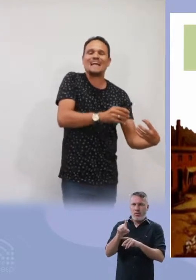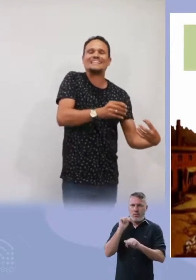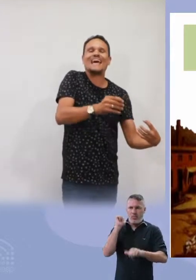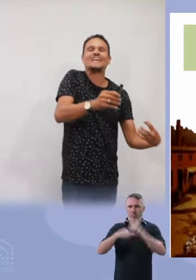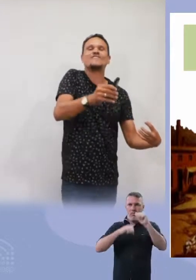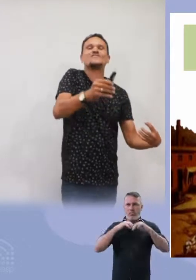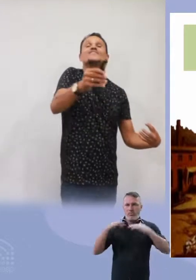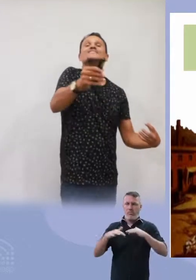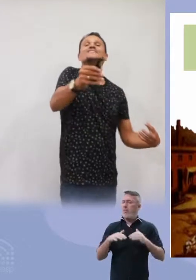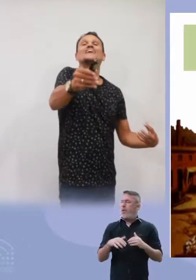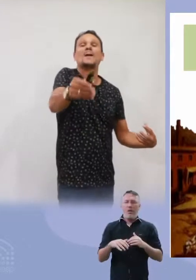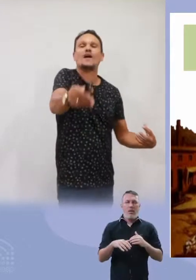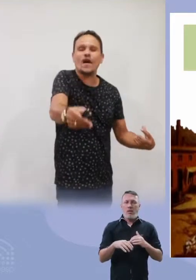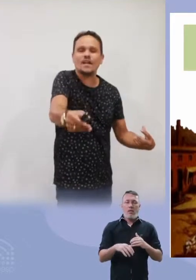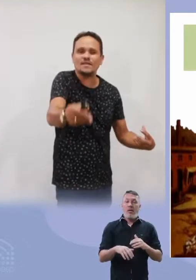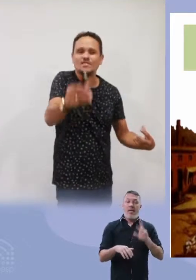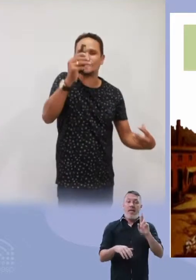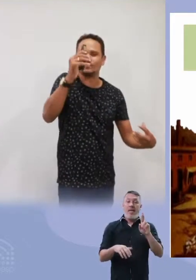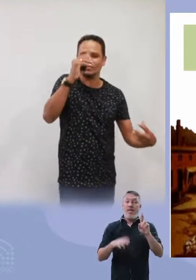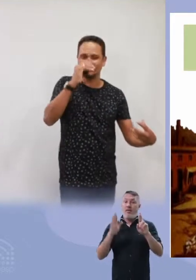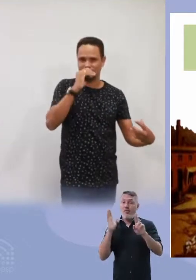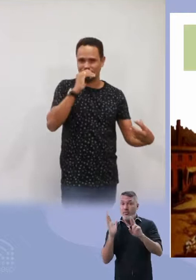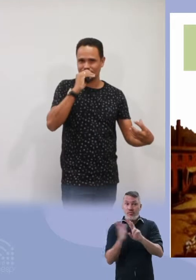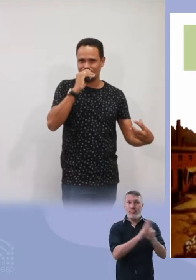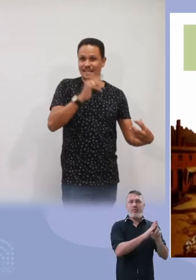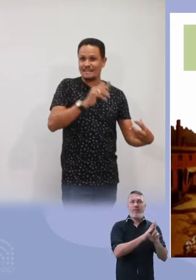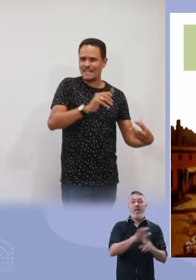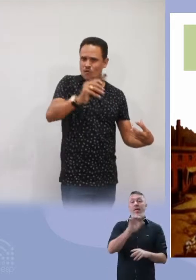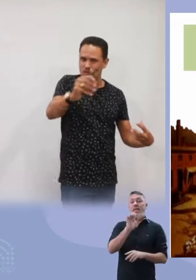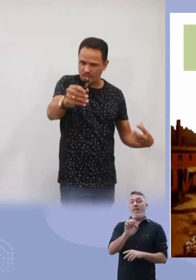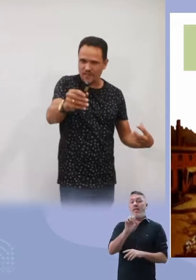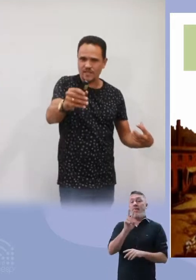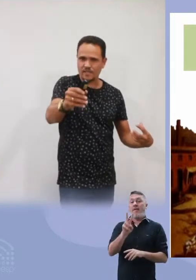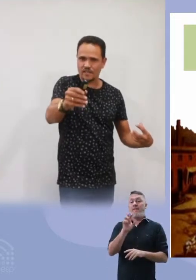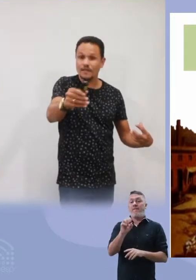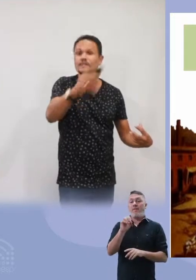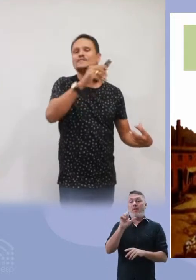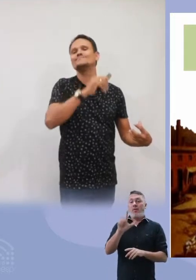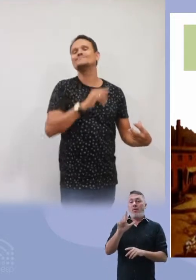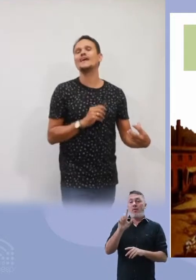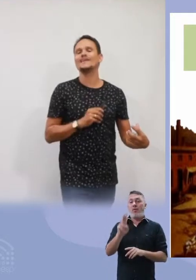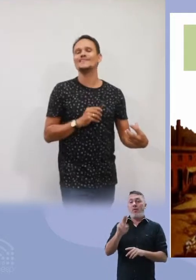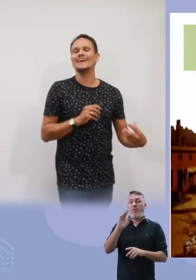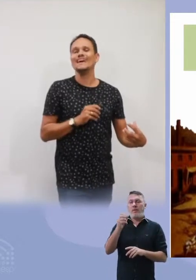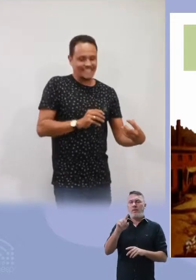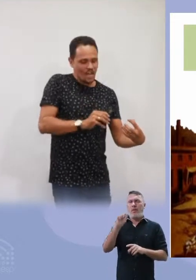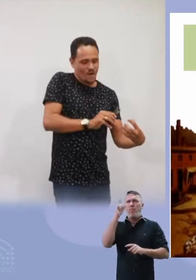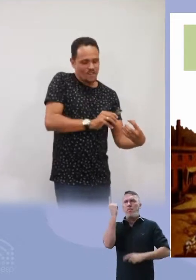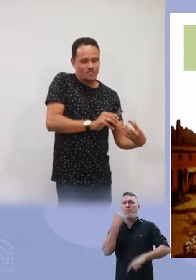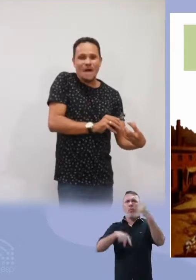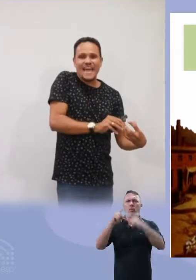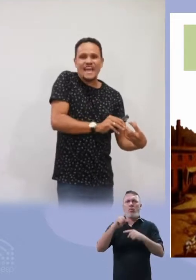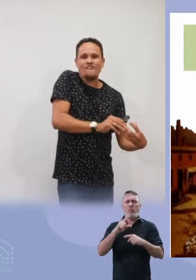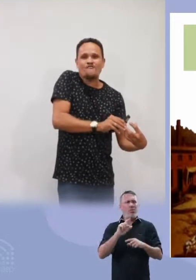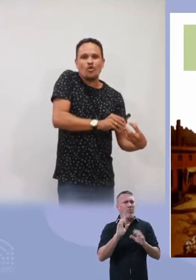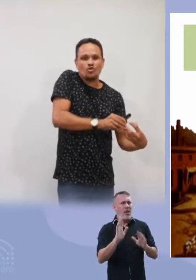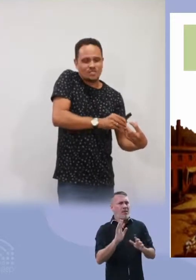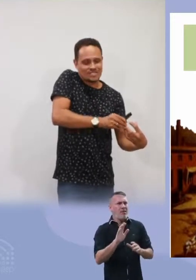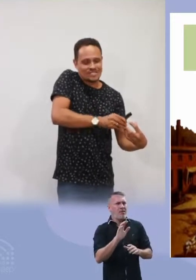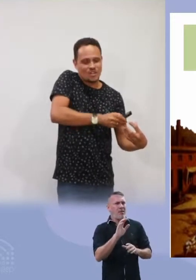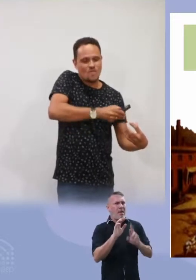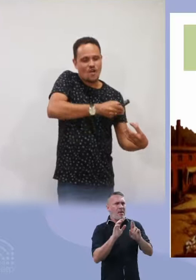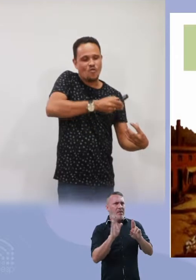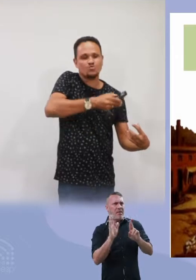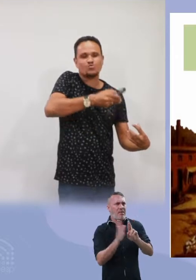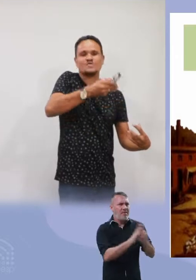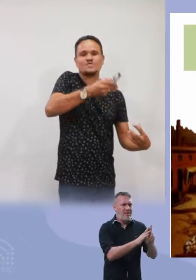para a cadeira que você está sentado aí agora me assistindo. Tem alguma diferença? Tem. Tem uma